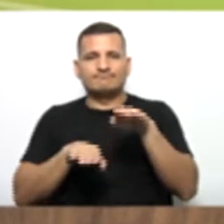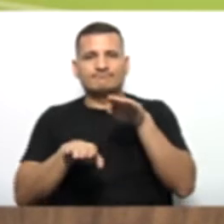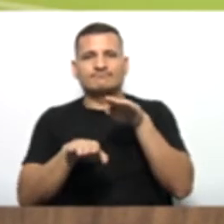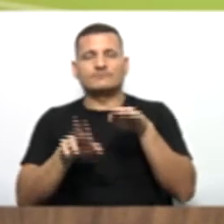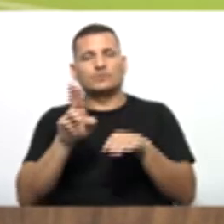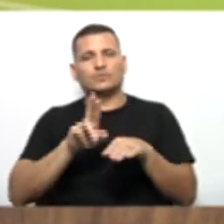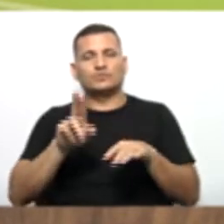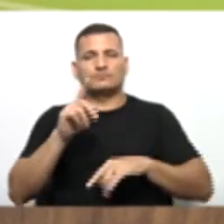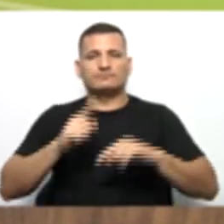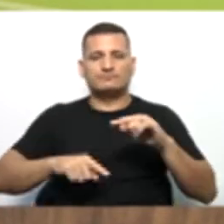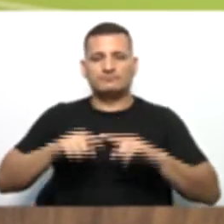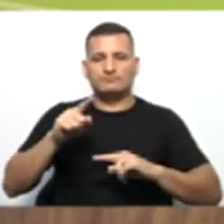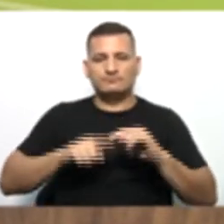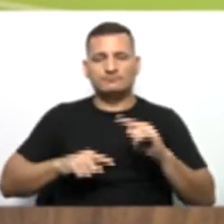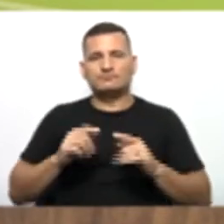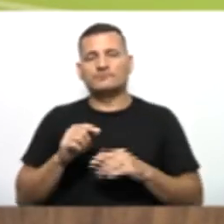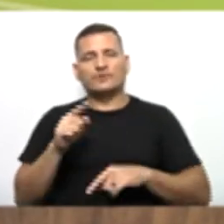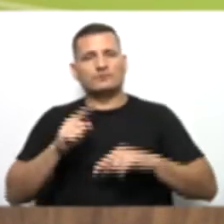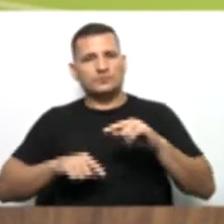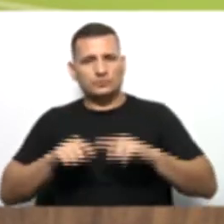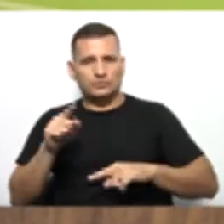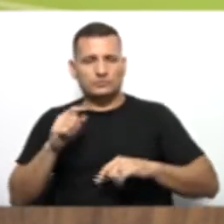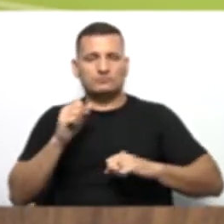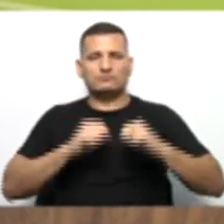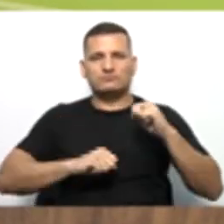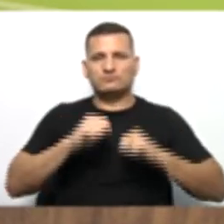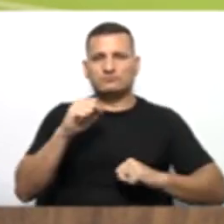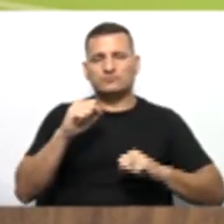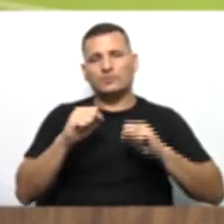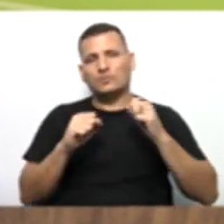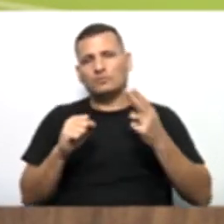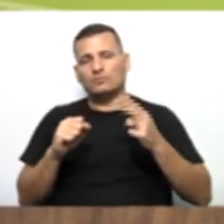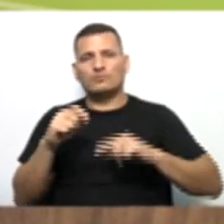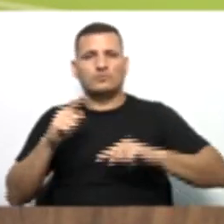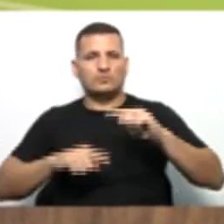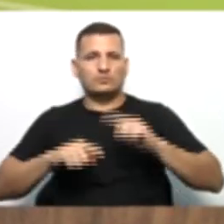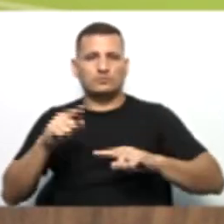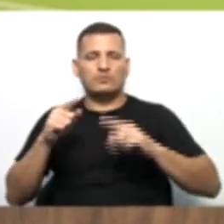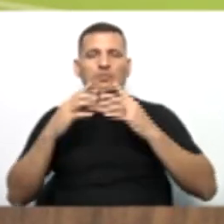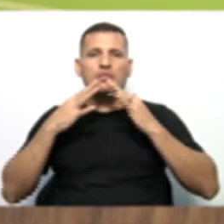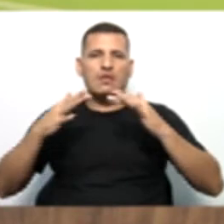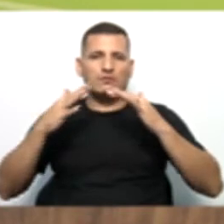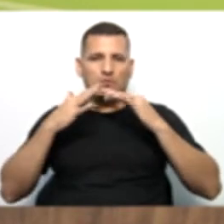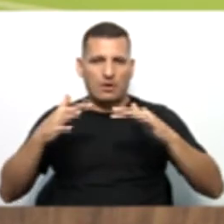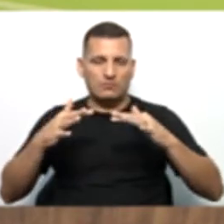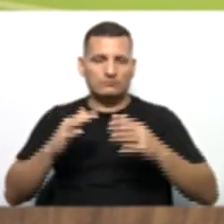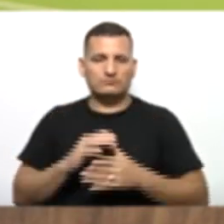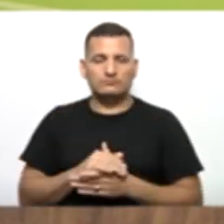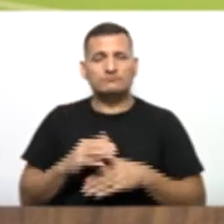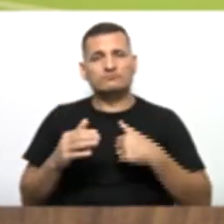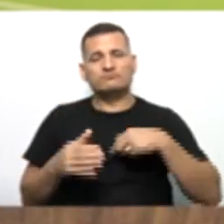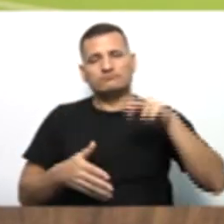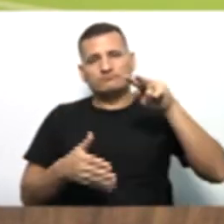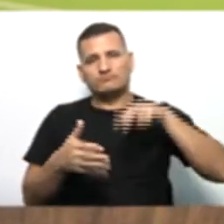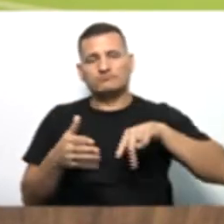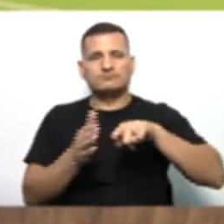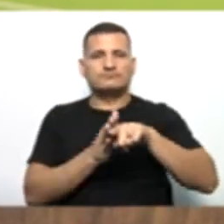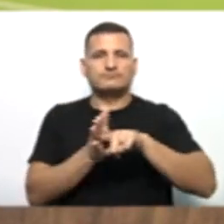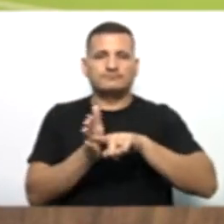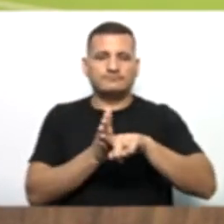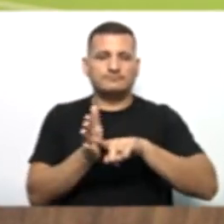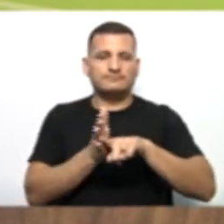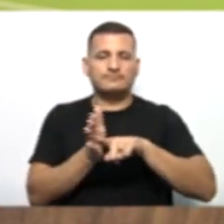dos produtos, sejam eles produtos industrializados ou mesmo os produtos naturais. Outro dia eu li uma pesquisa, professor,